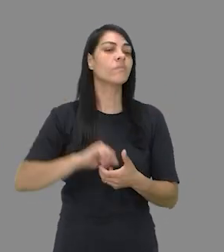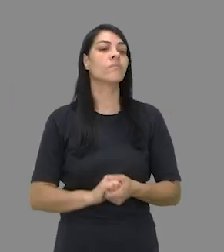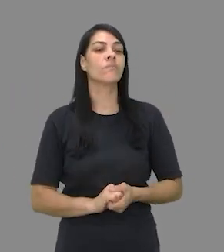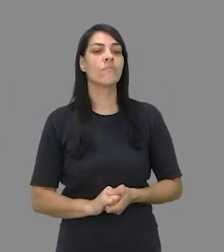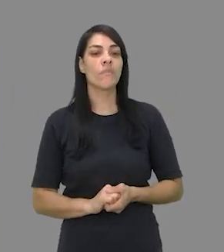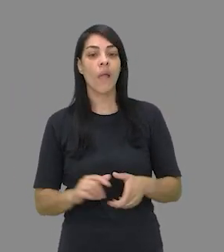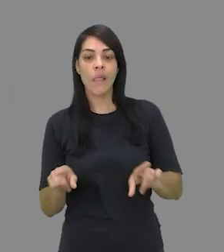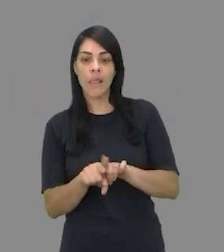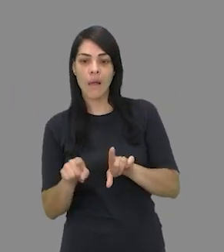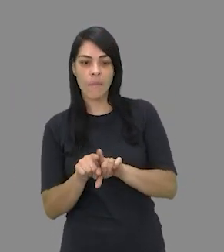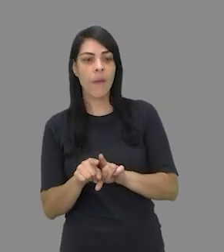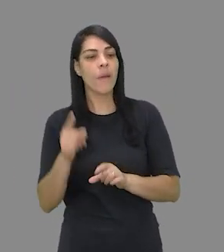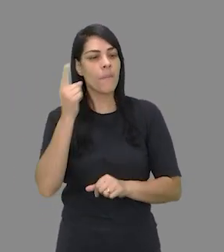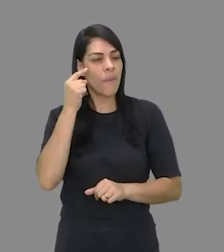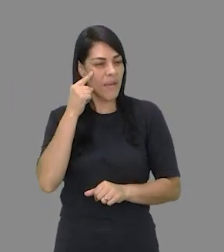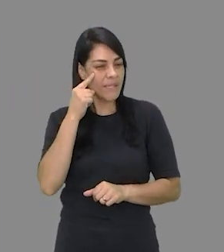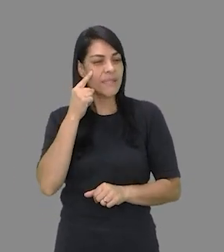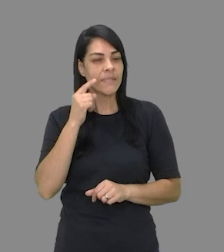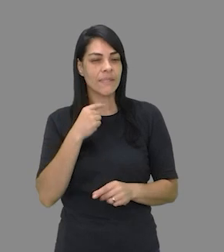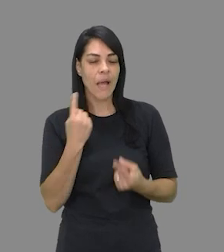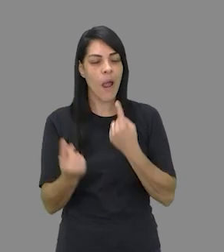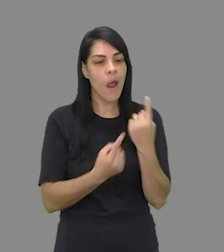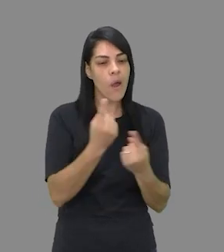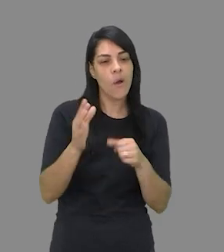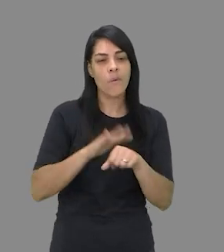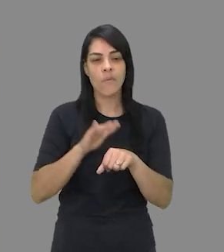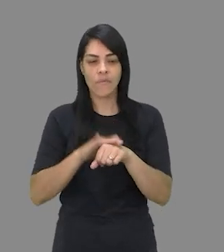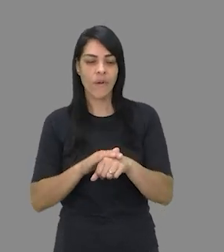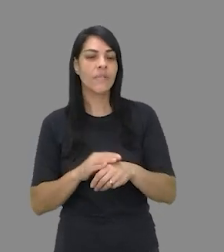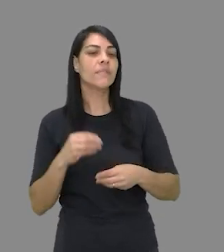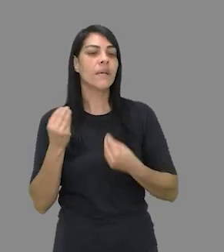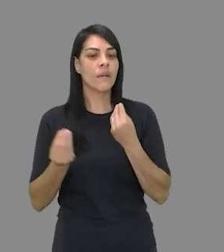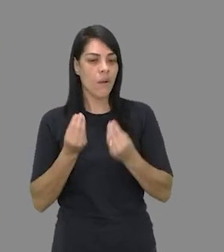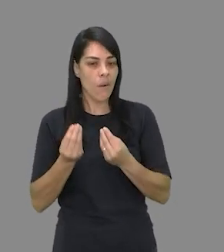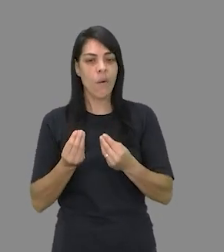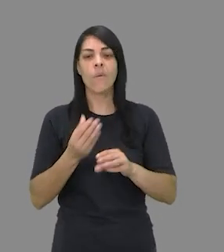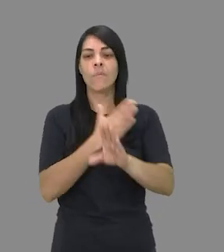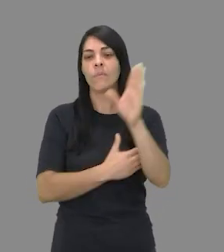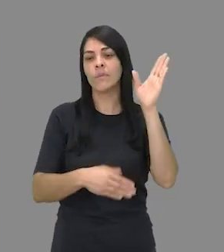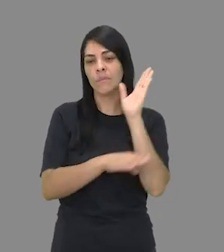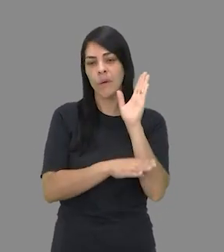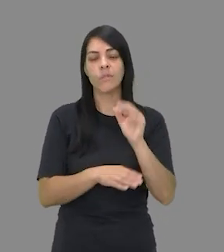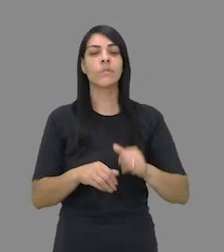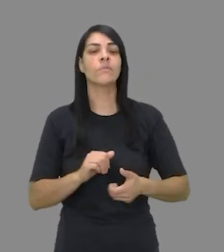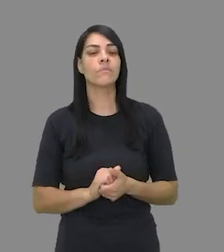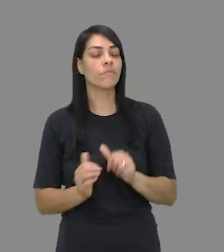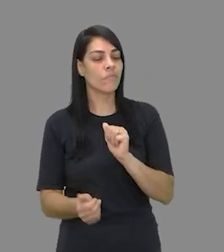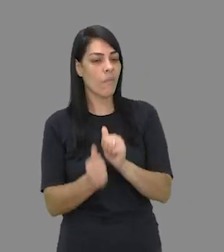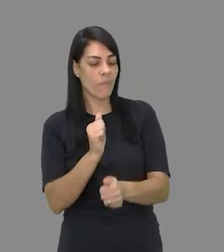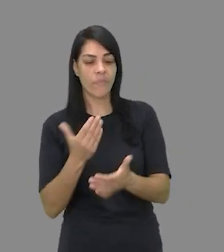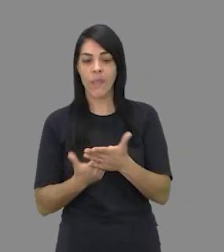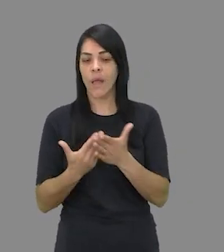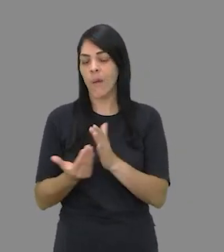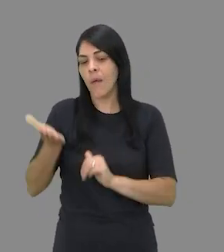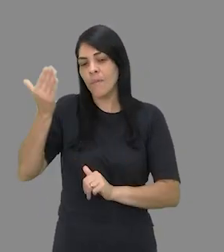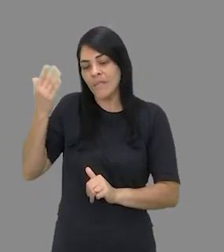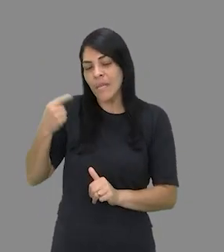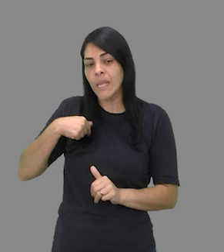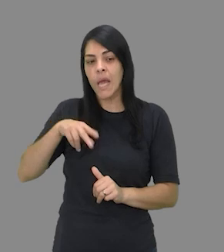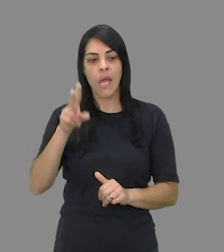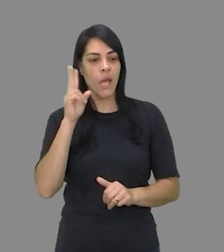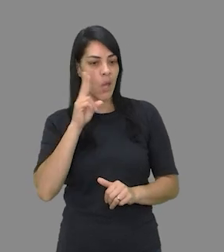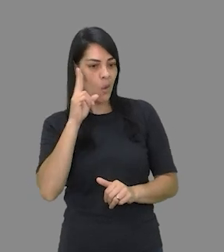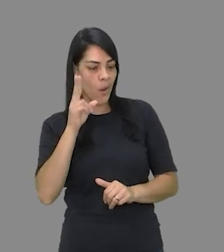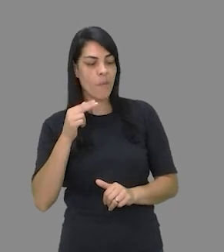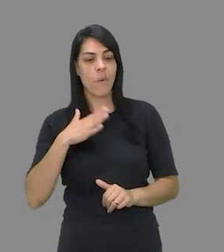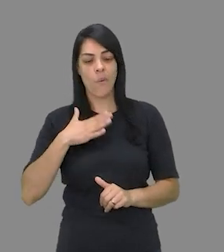vividos, pensar em alternativas para a prática dos esportes paralímpicos. A aula passada eu lembro que eu e com o